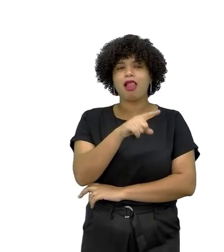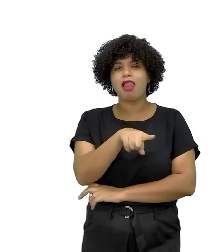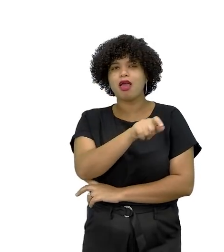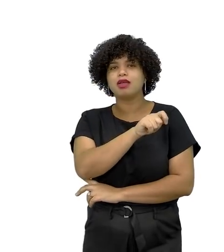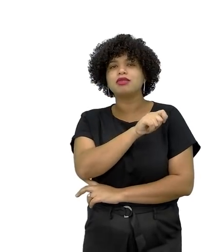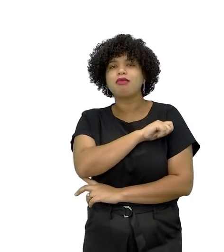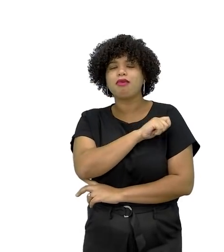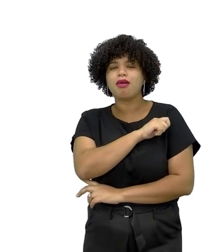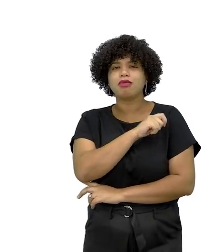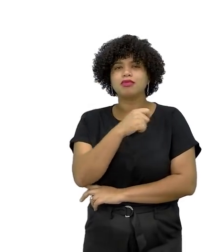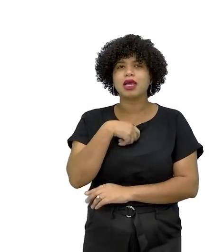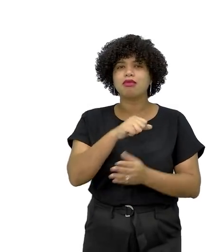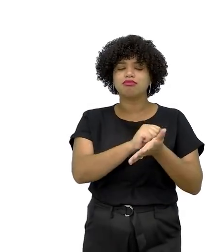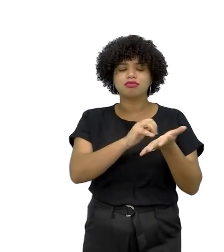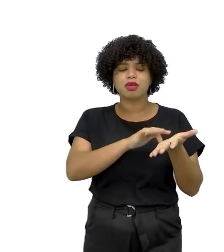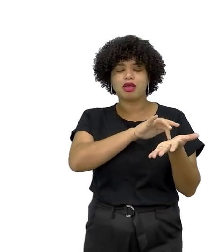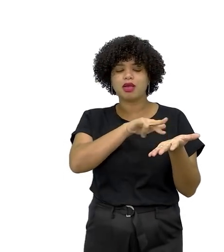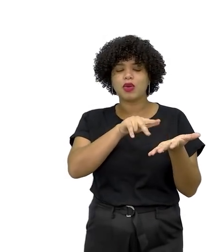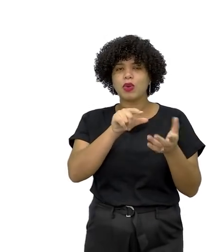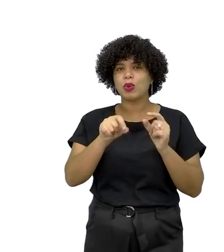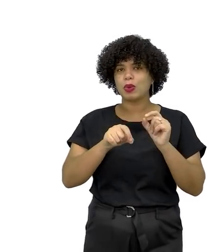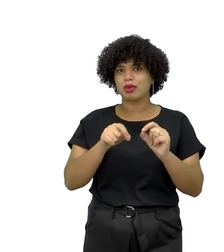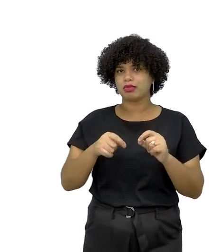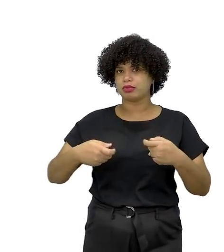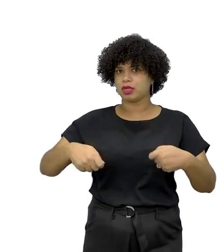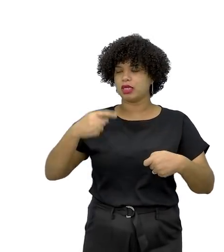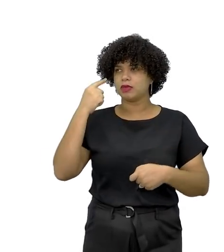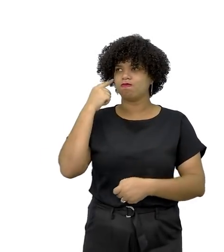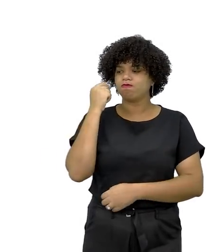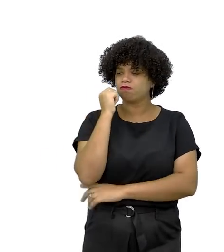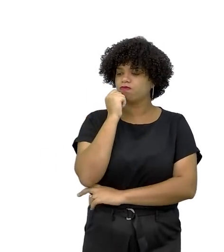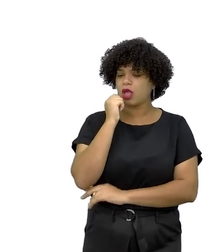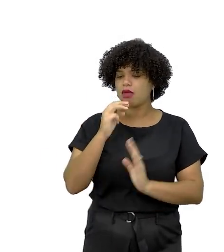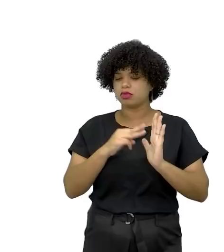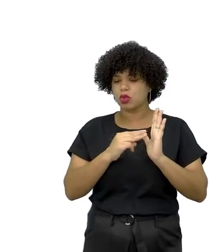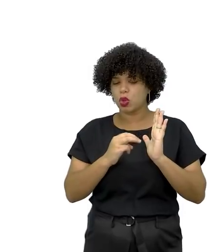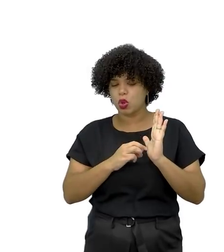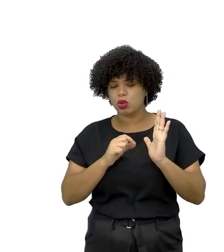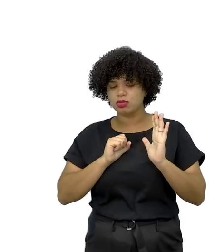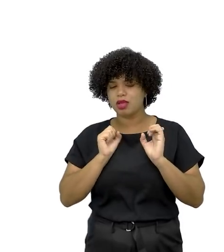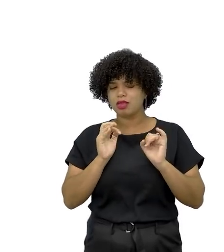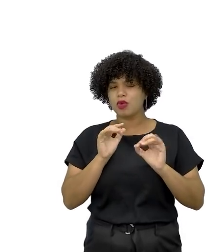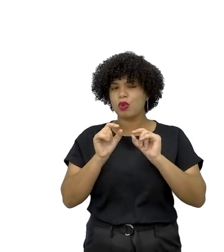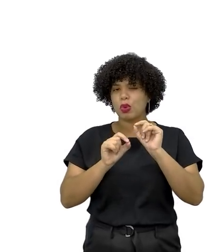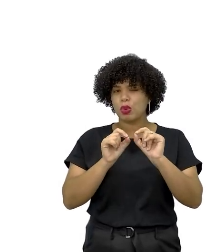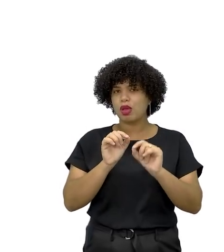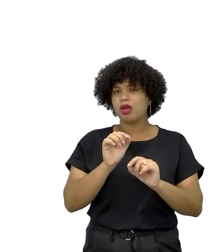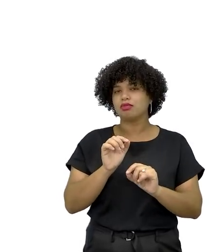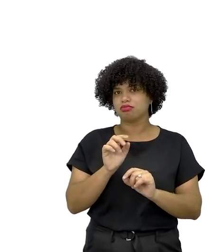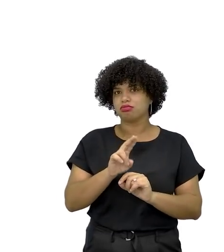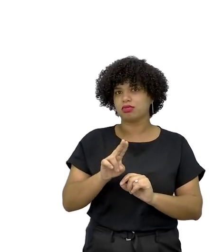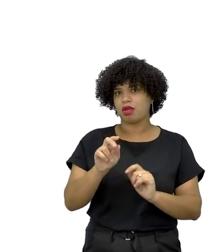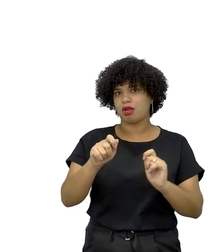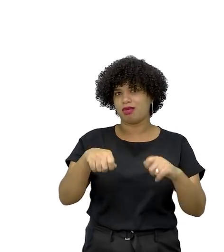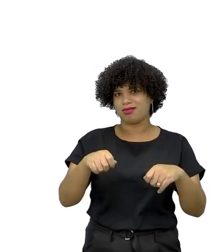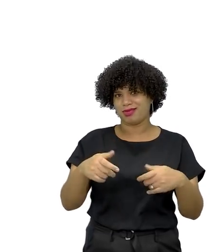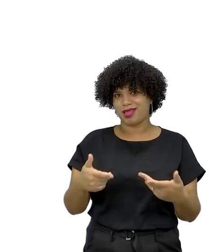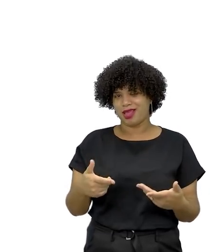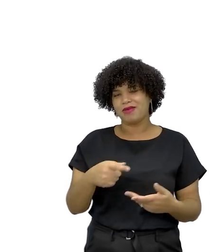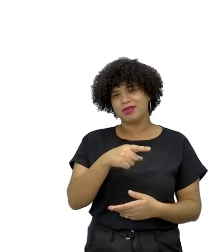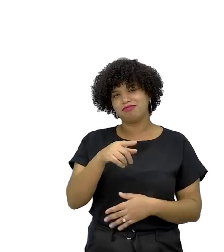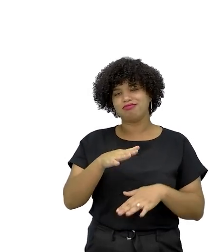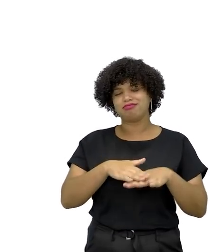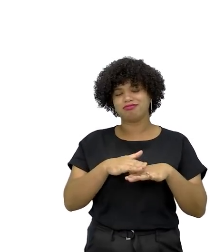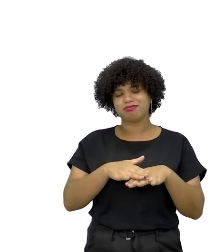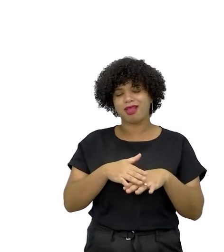o quanto é importante eu pensar nessas metodologias ativas, né? Vocês bem já o fazem isso